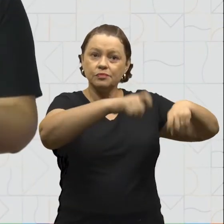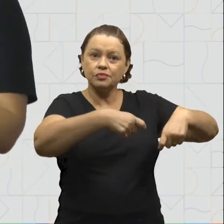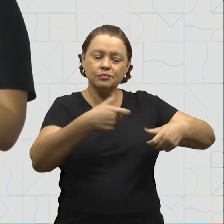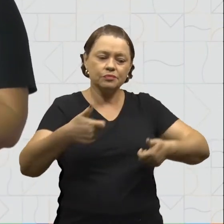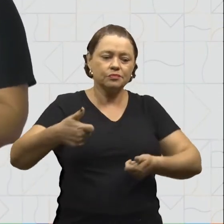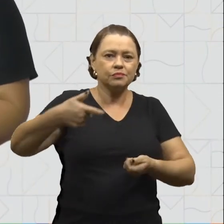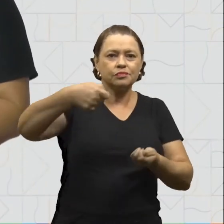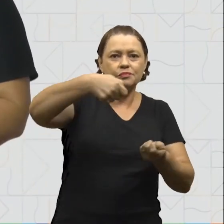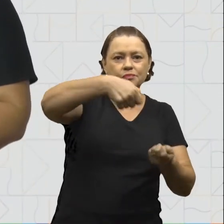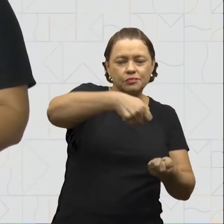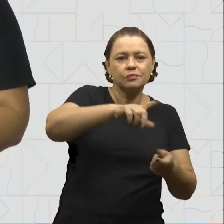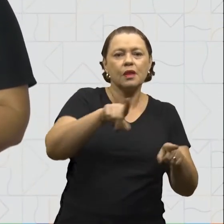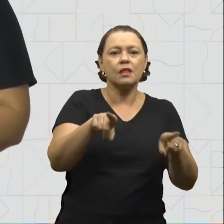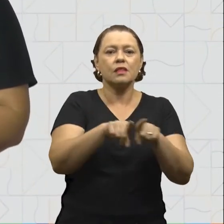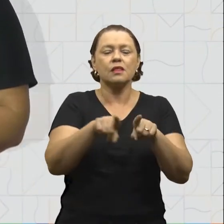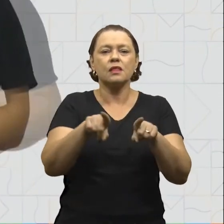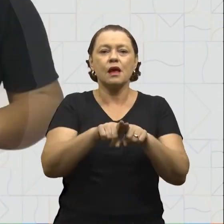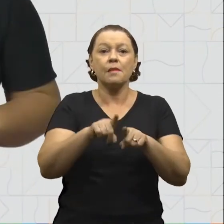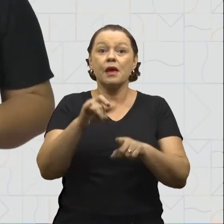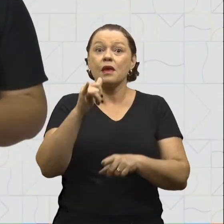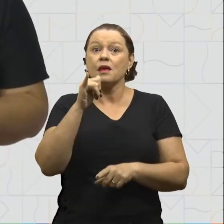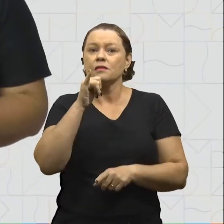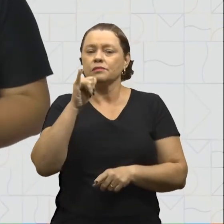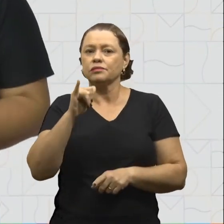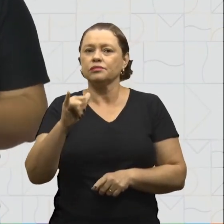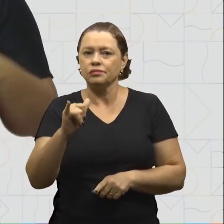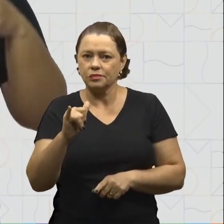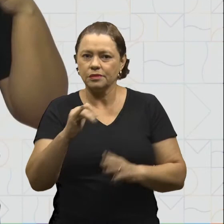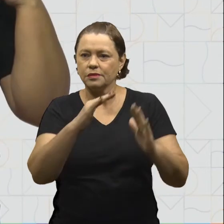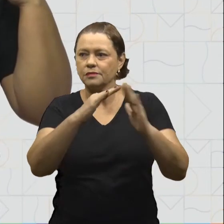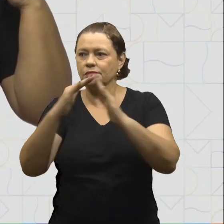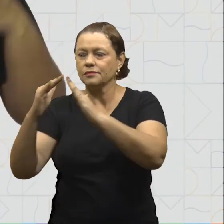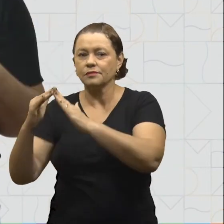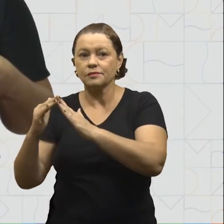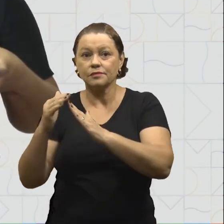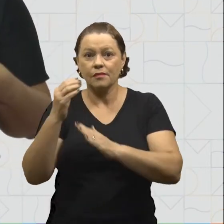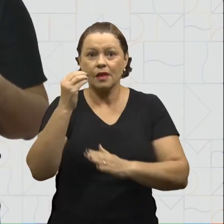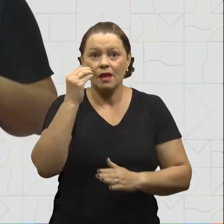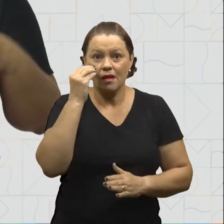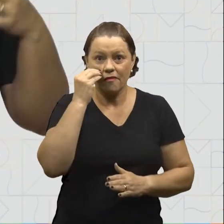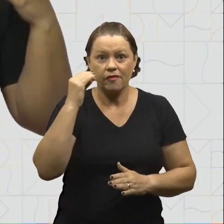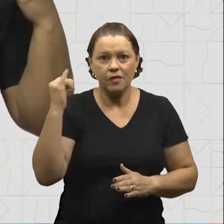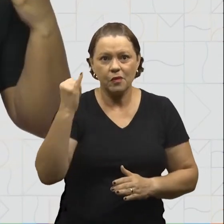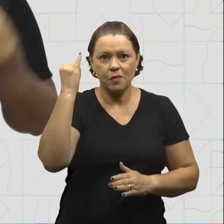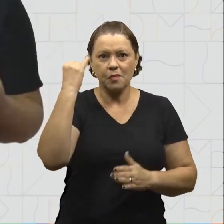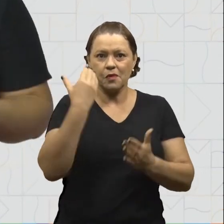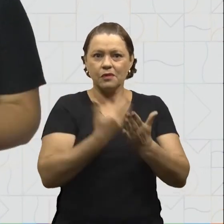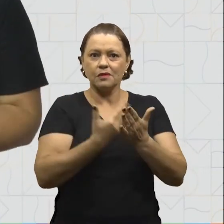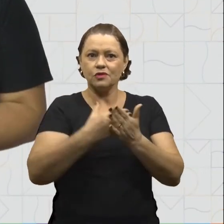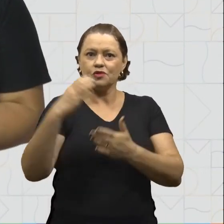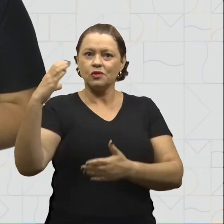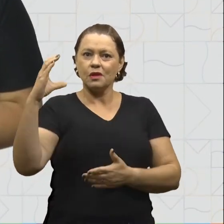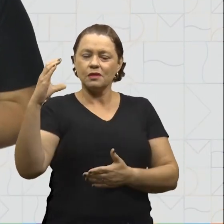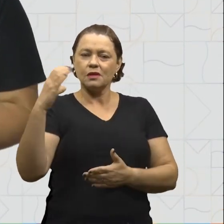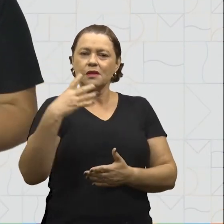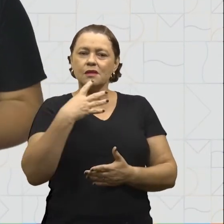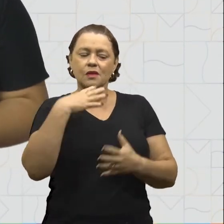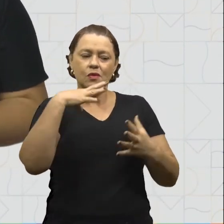a geração de energia elétrica. Viu como é importante estudar ciência e conhecer o mundo que nos